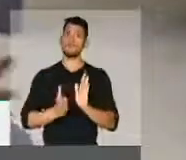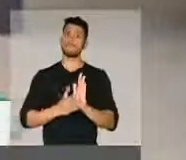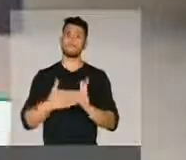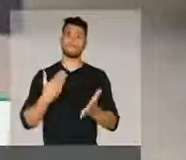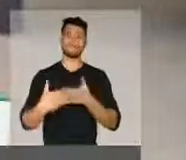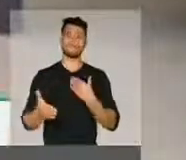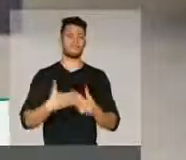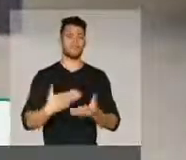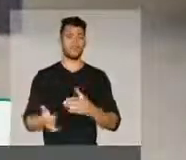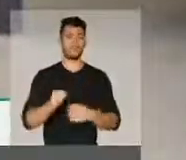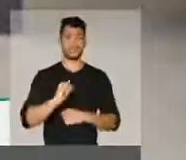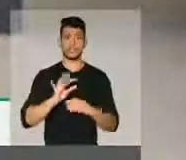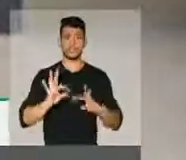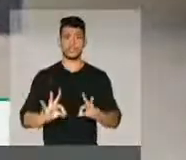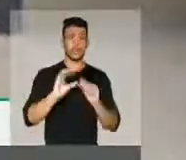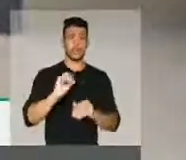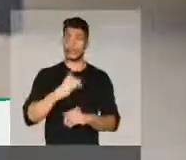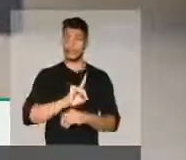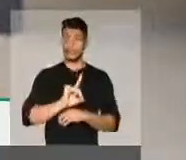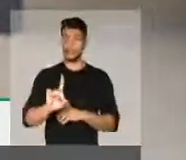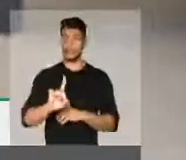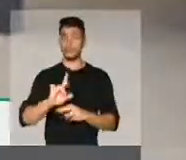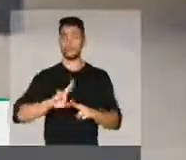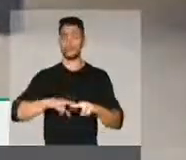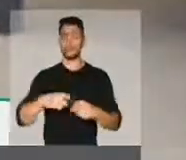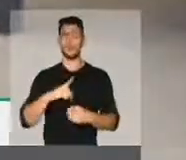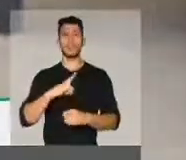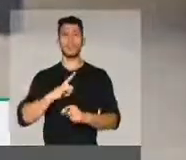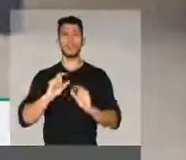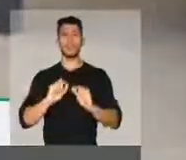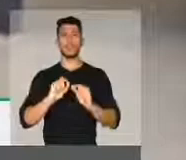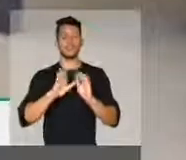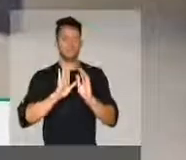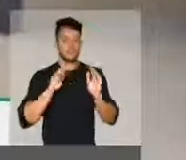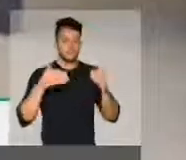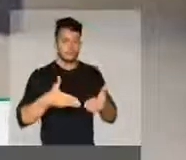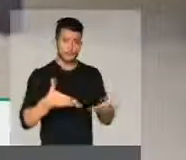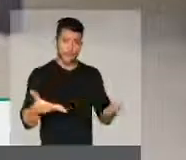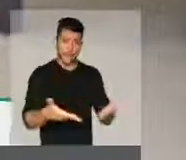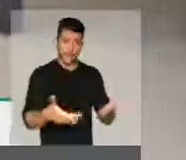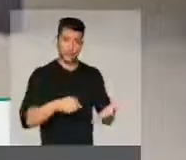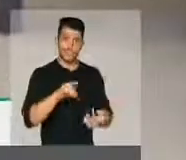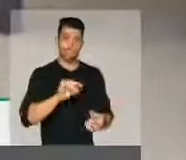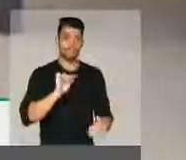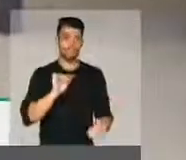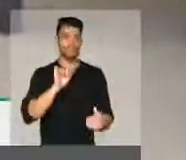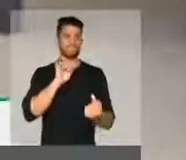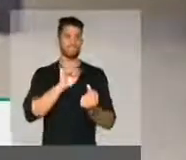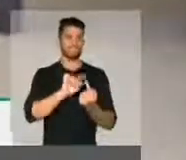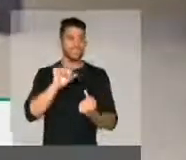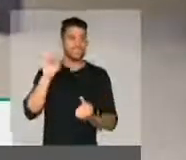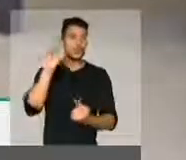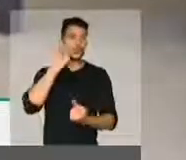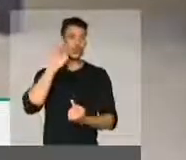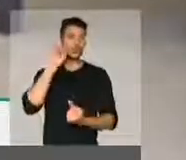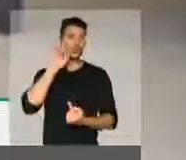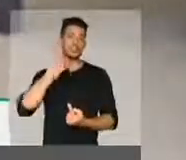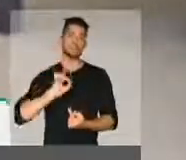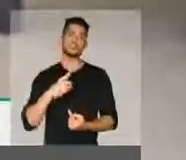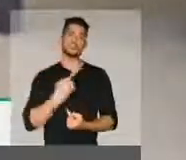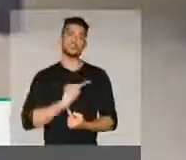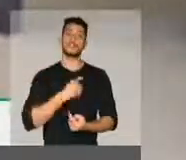unanimidade de ponto de vista semelhante, diz algo que hoje faz parte do dia a dia do cidadão.